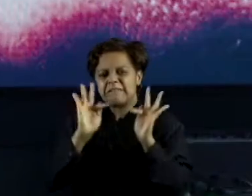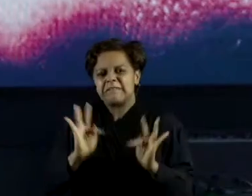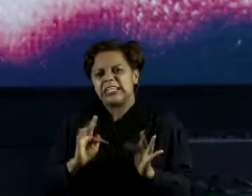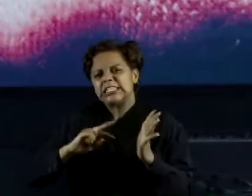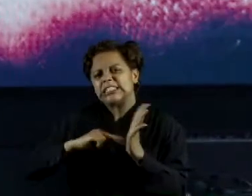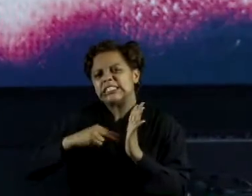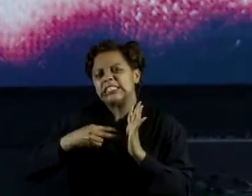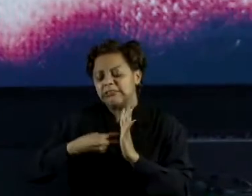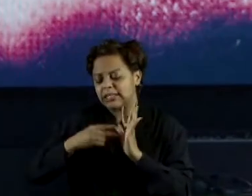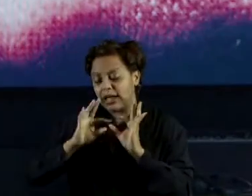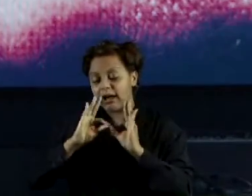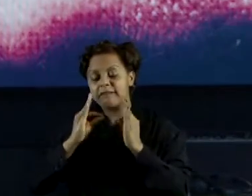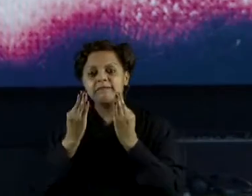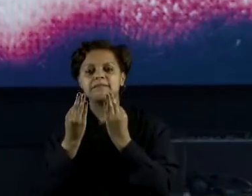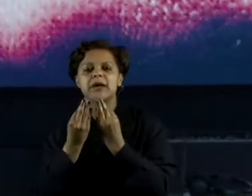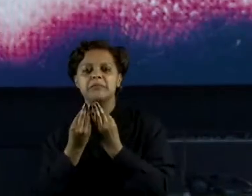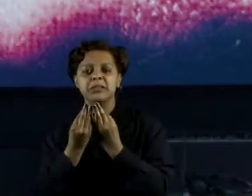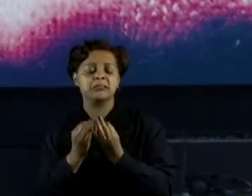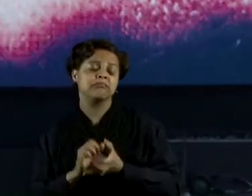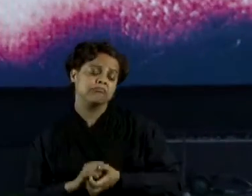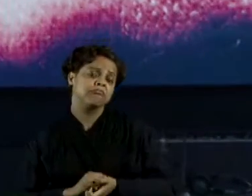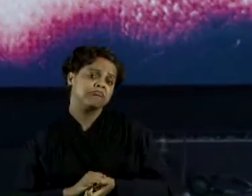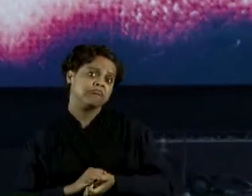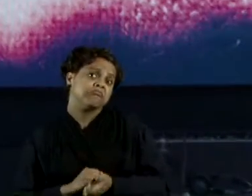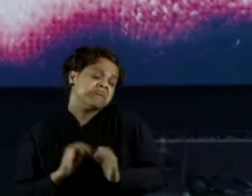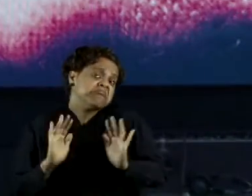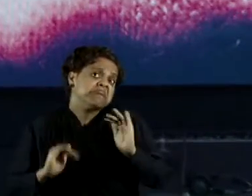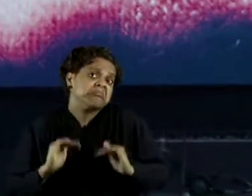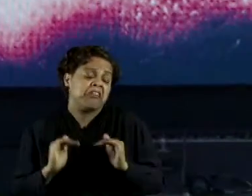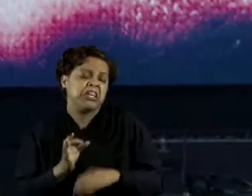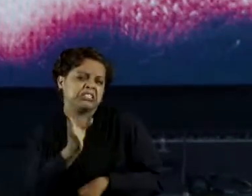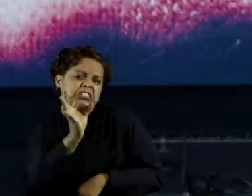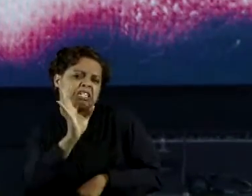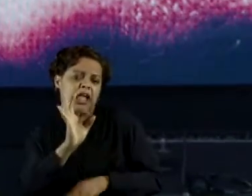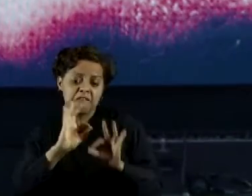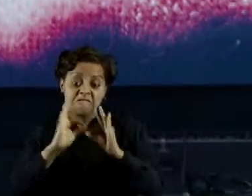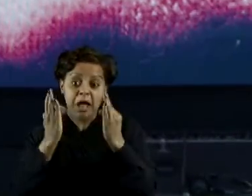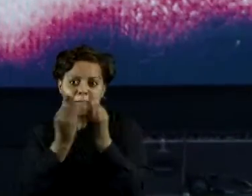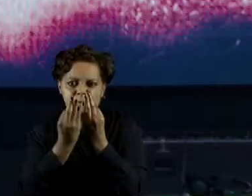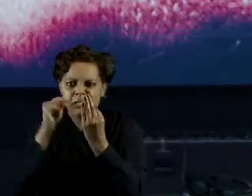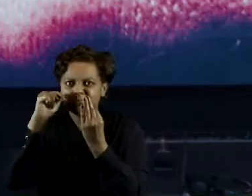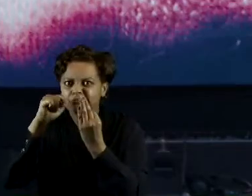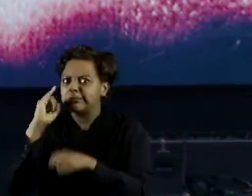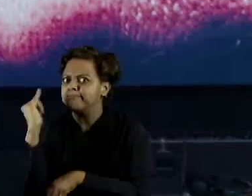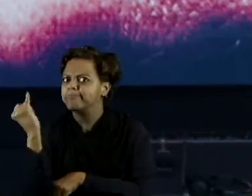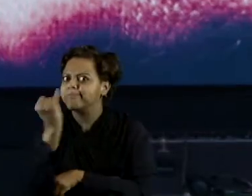família. E de fato, a família é algo maravilhoso, muito importante.